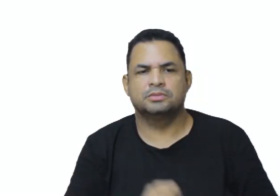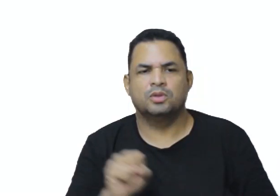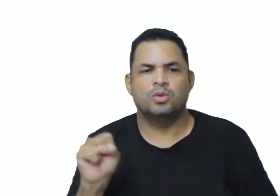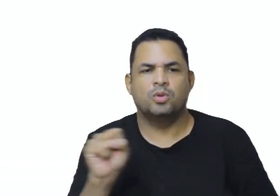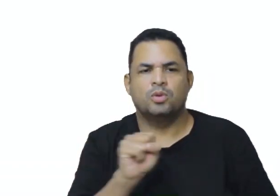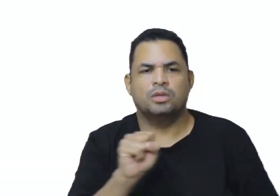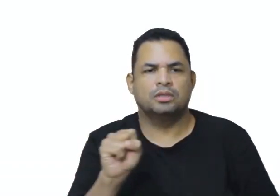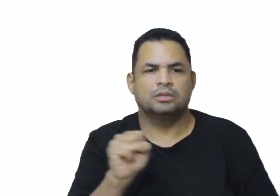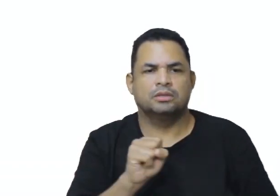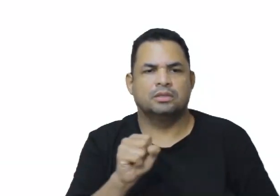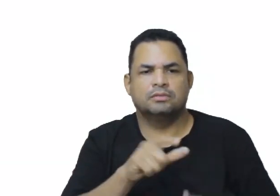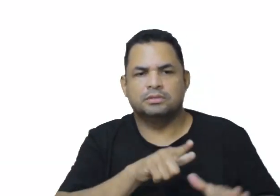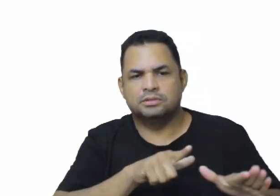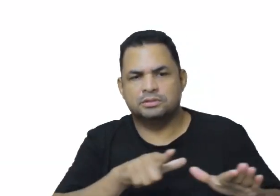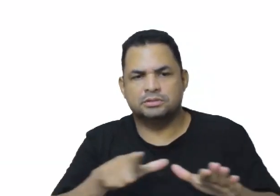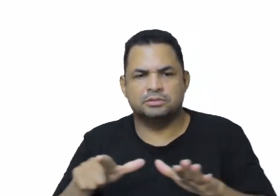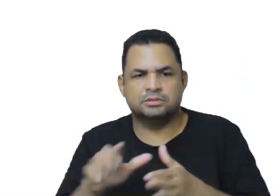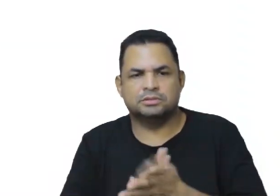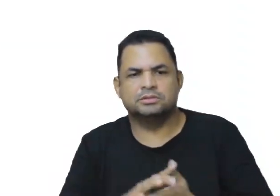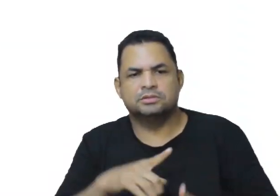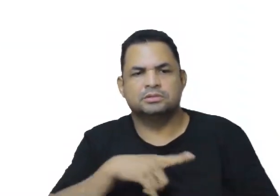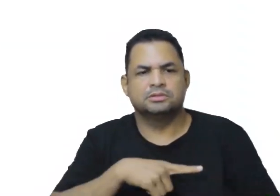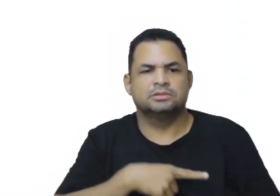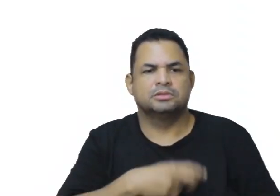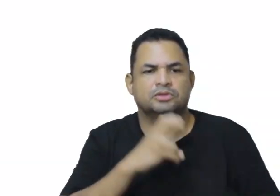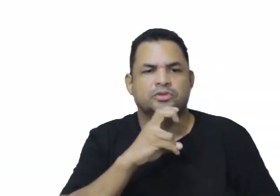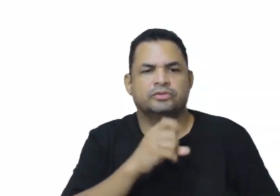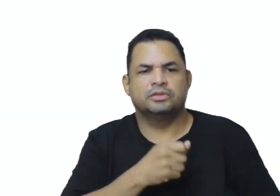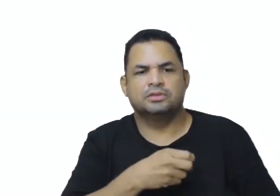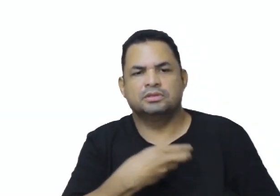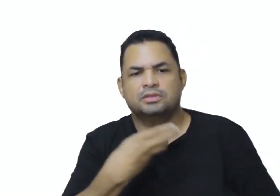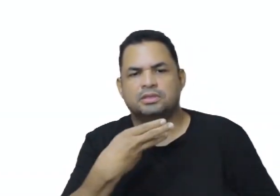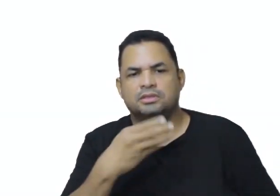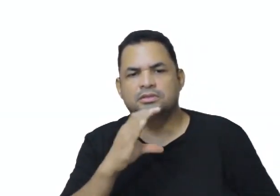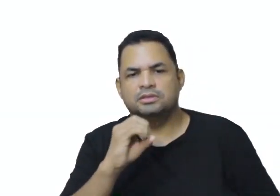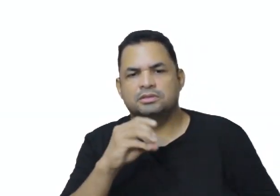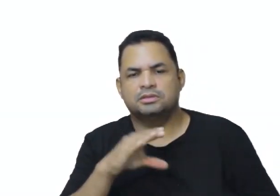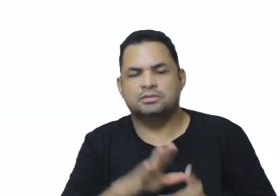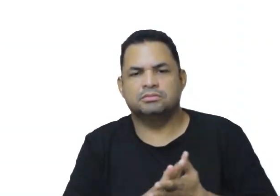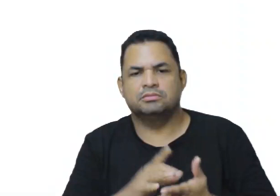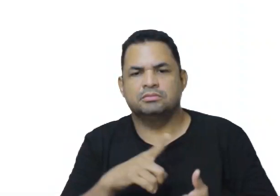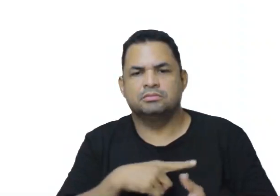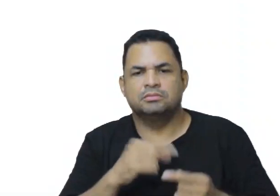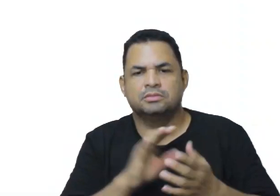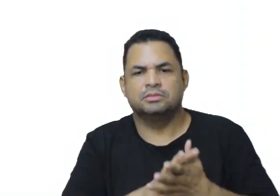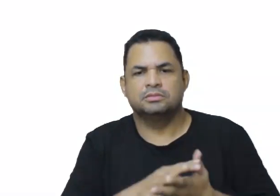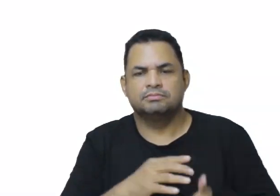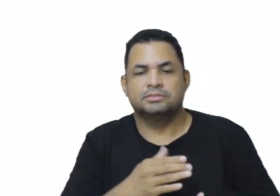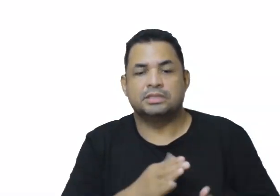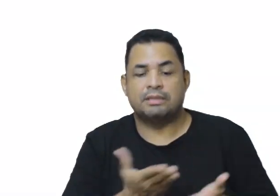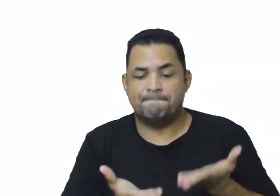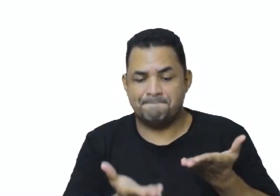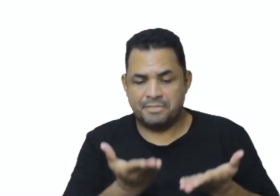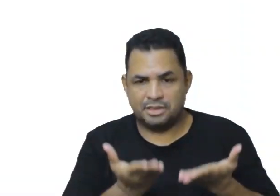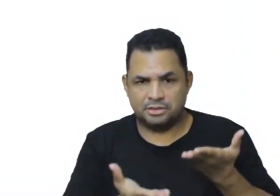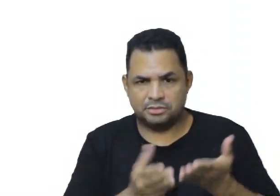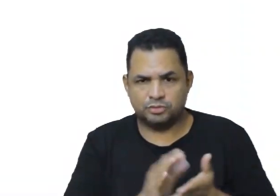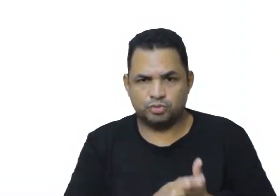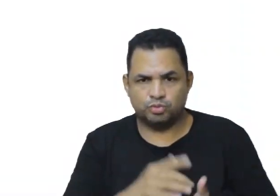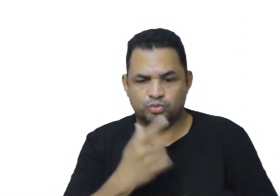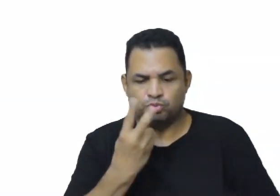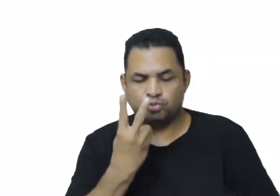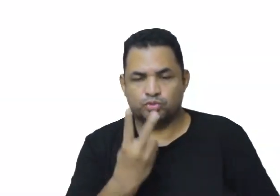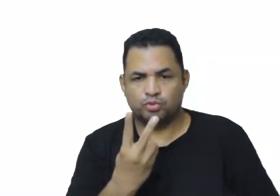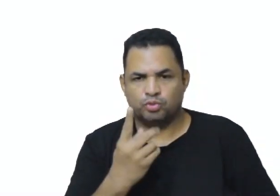8ª semana, né? Ele tem aí aproximadamente 3 centímetros, né? Já pesa, olha, já está pesado, 2